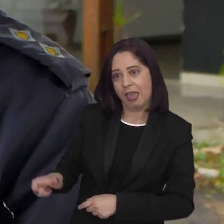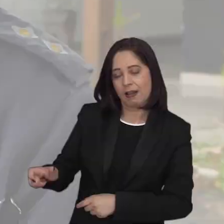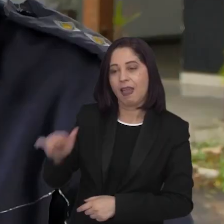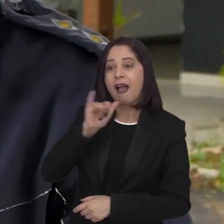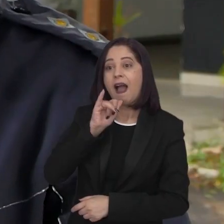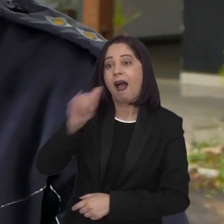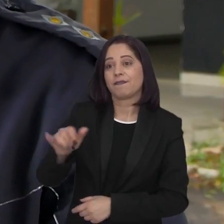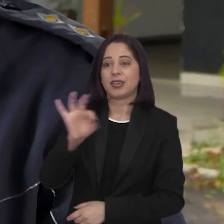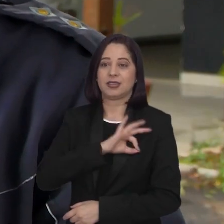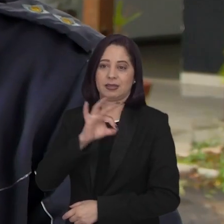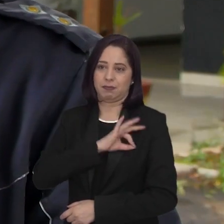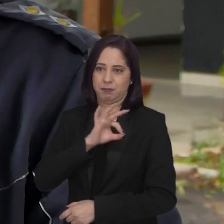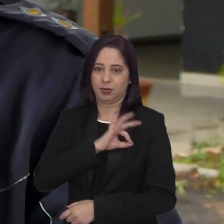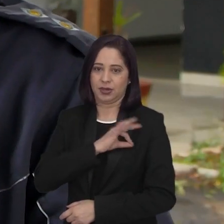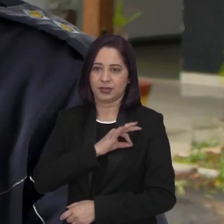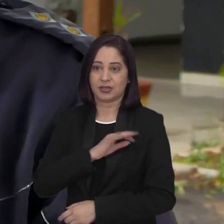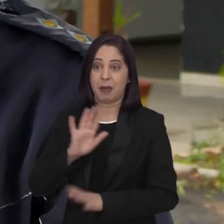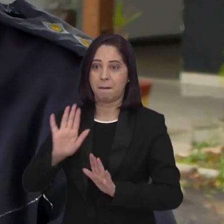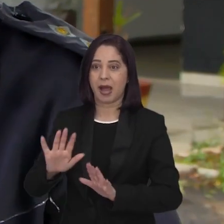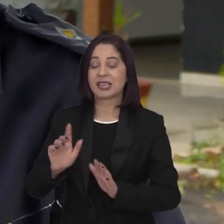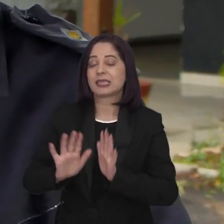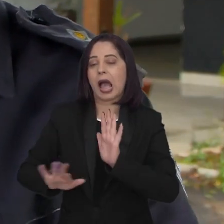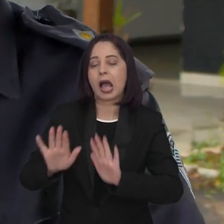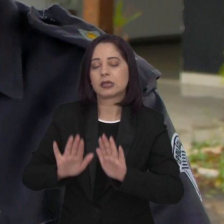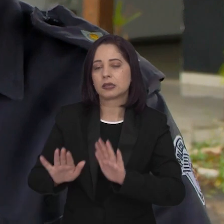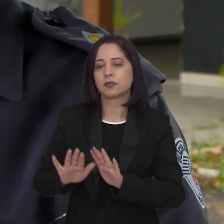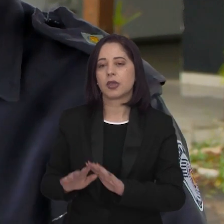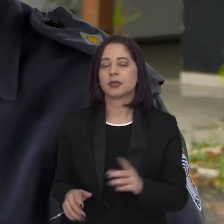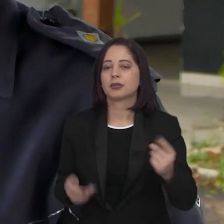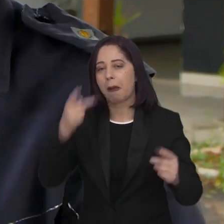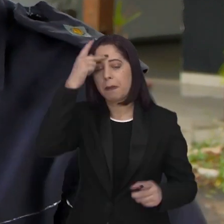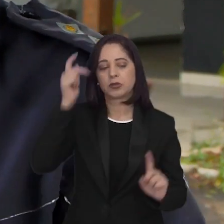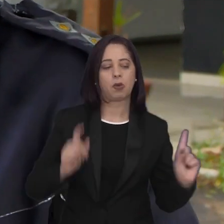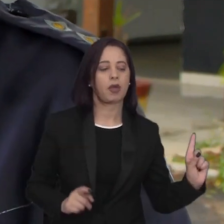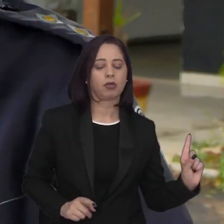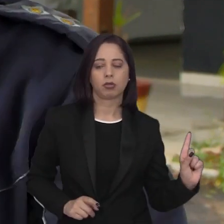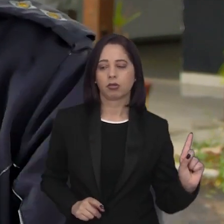polícia. O celular furtado ele demora a ser percebido pela vítima.